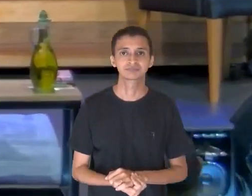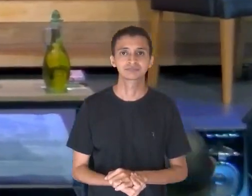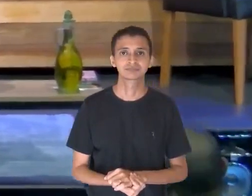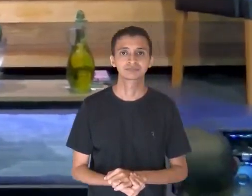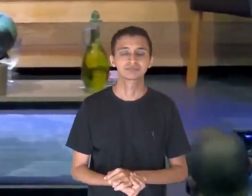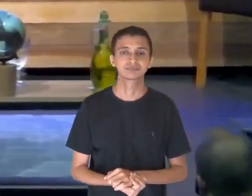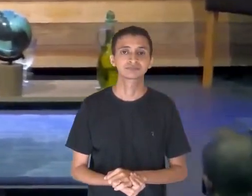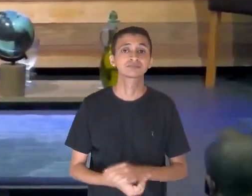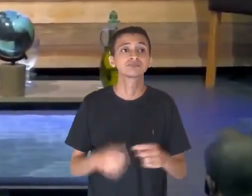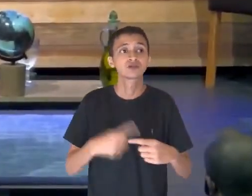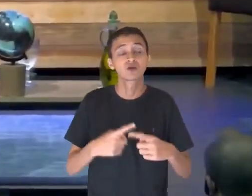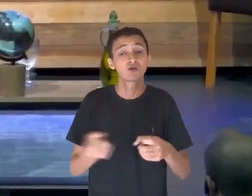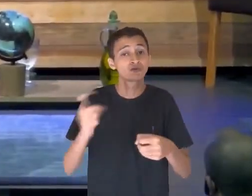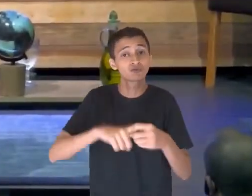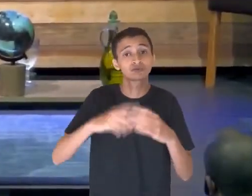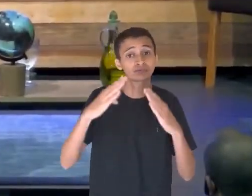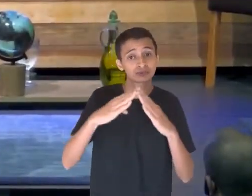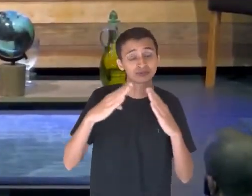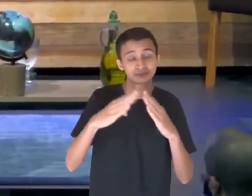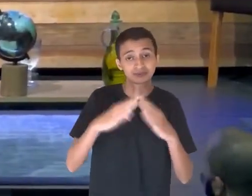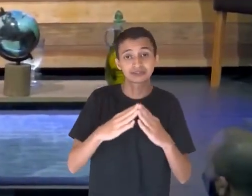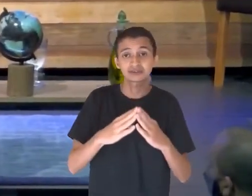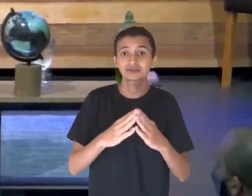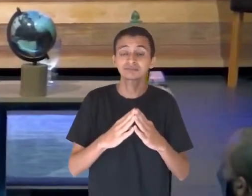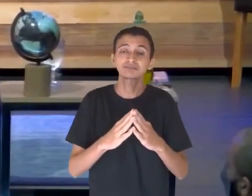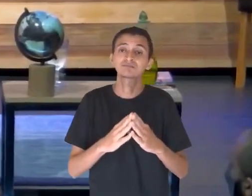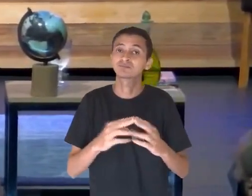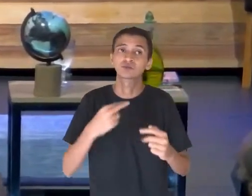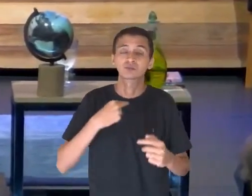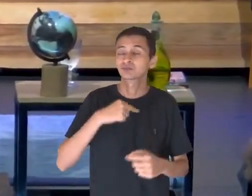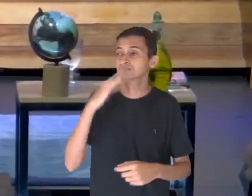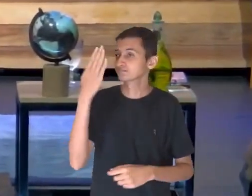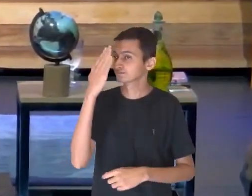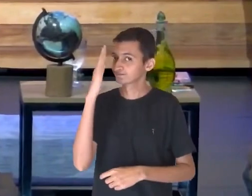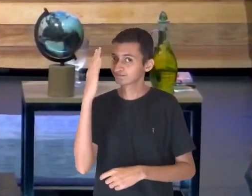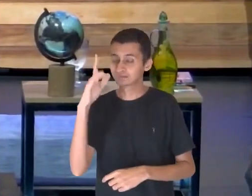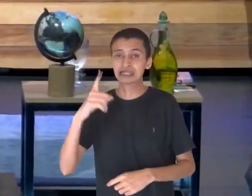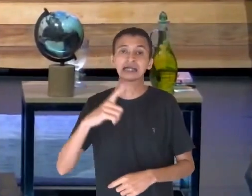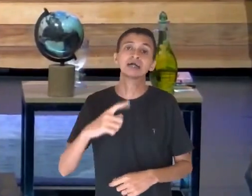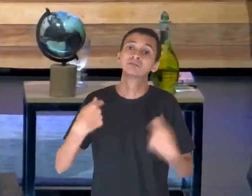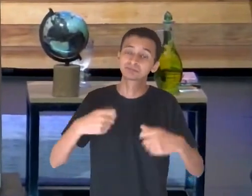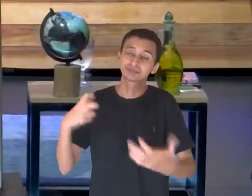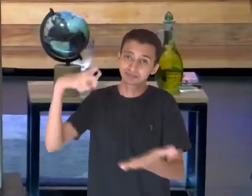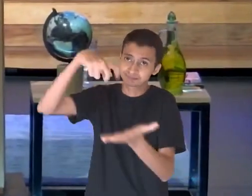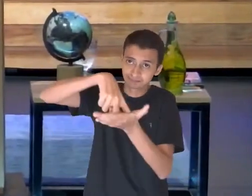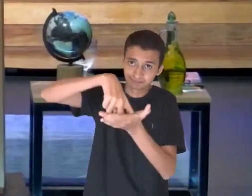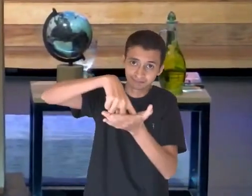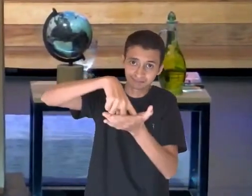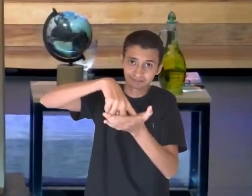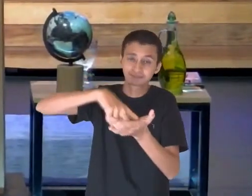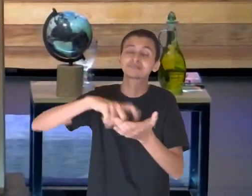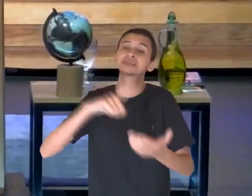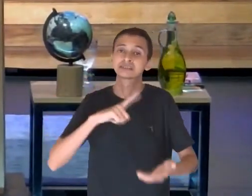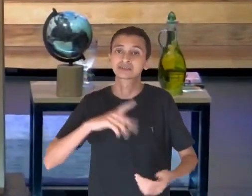Porque quando chega em casa, a máscara cai e o joelho dobra. E a dor